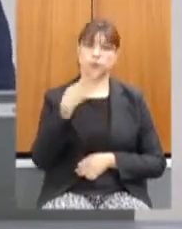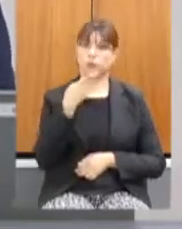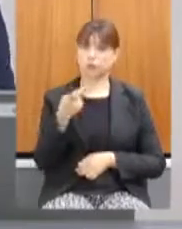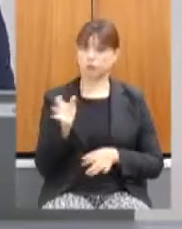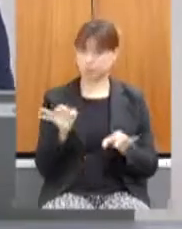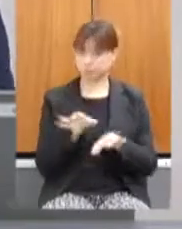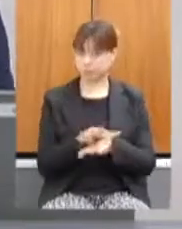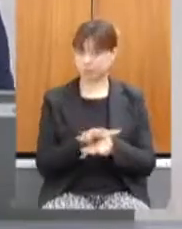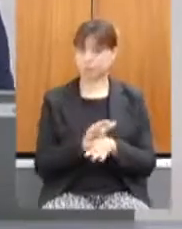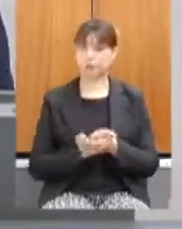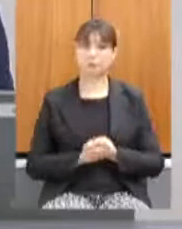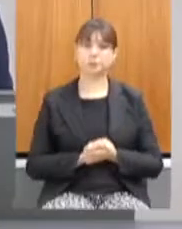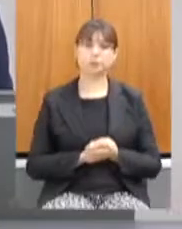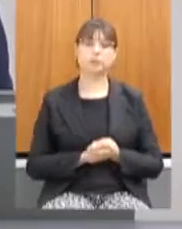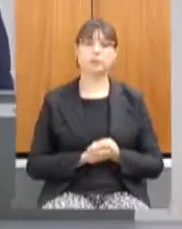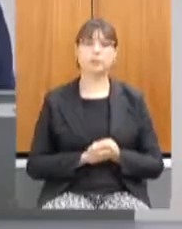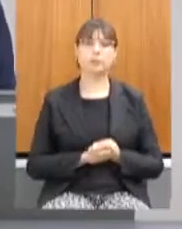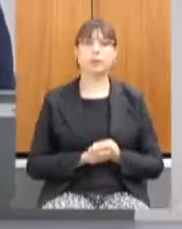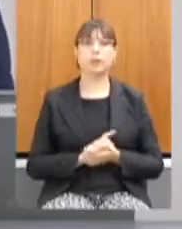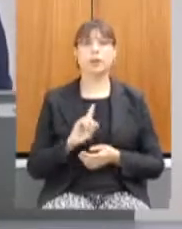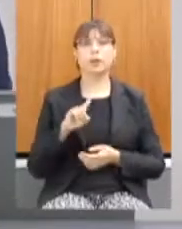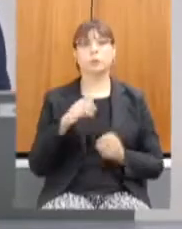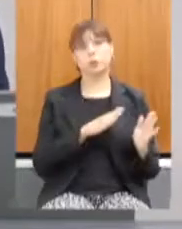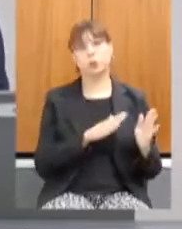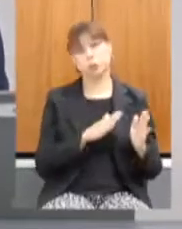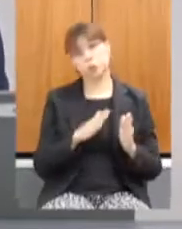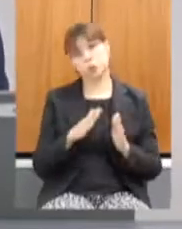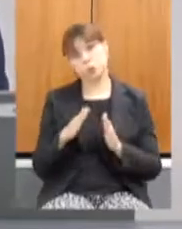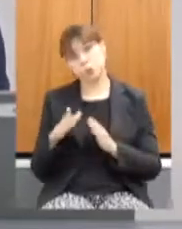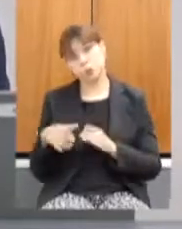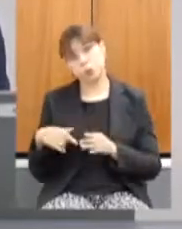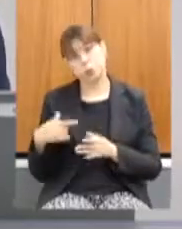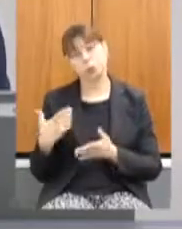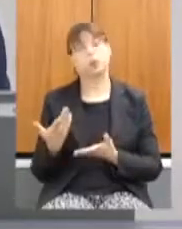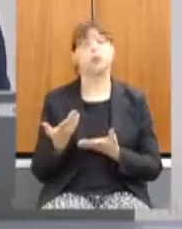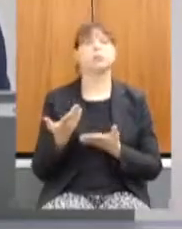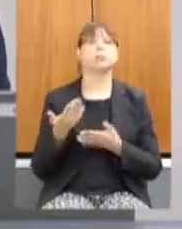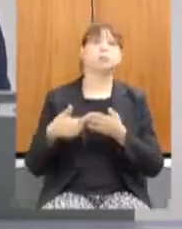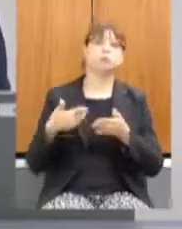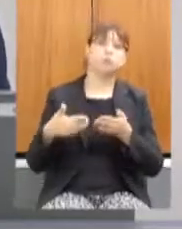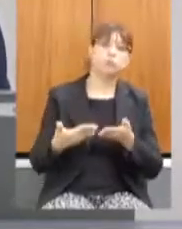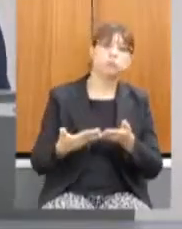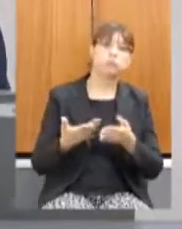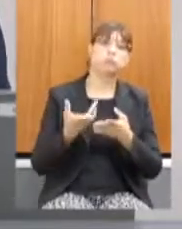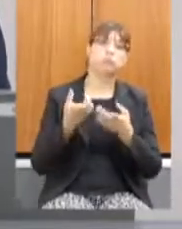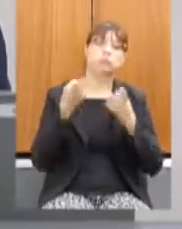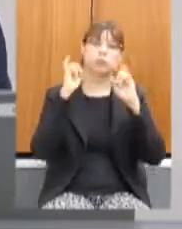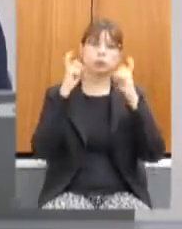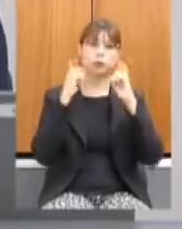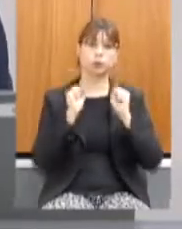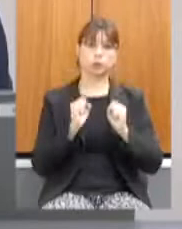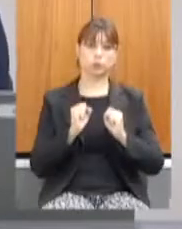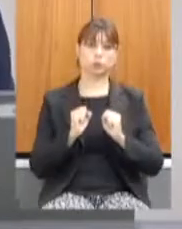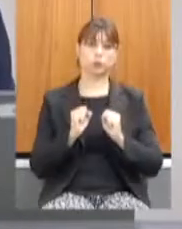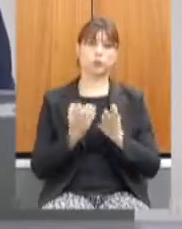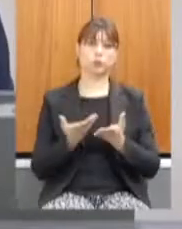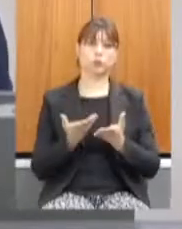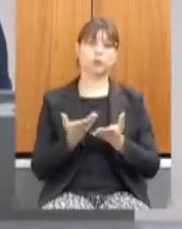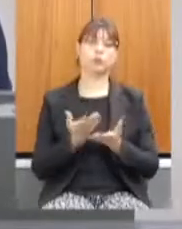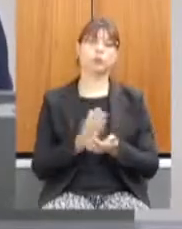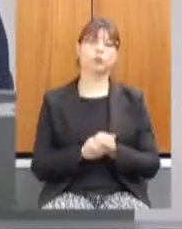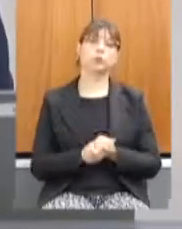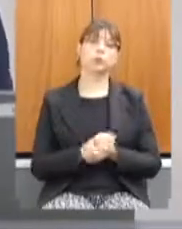no decorrer da reunião as deputadas e os deputados poderão apresentar através da plataforma se legis ou